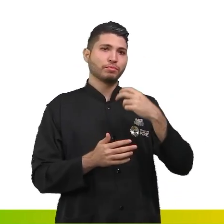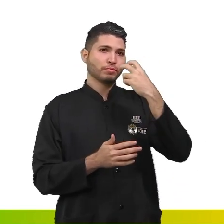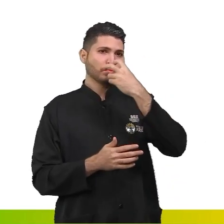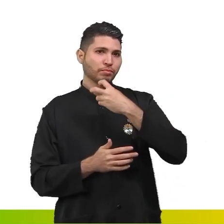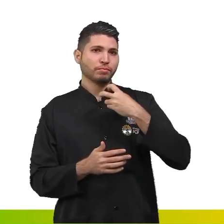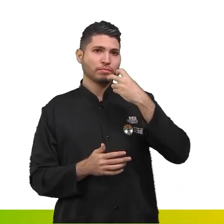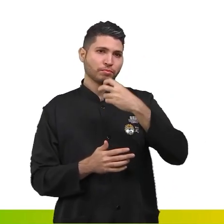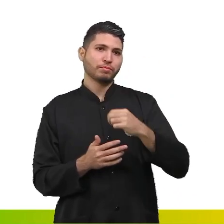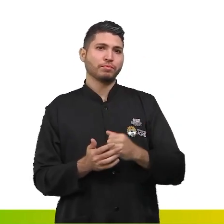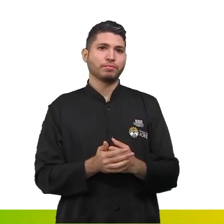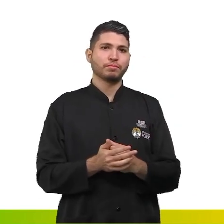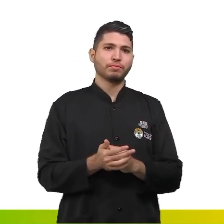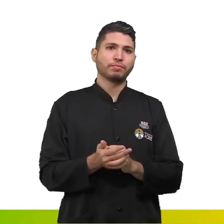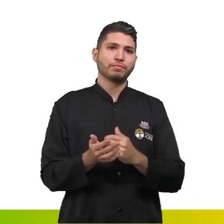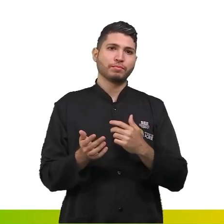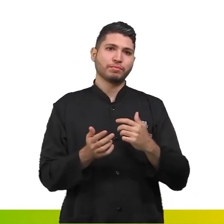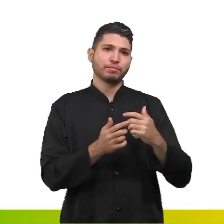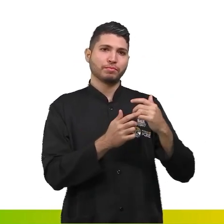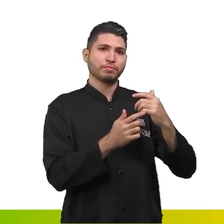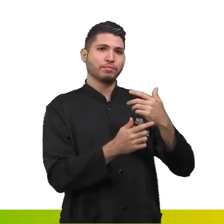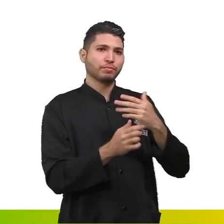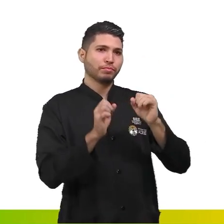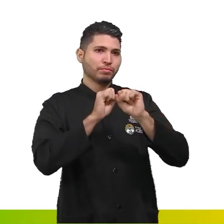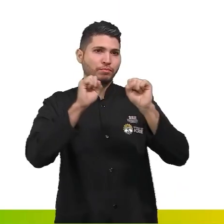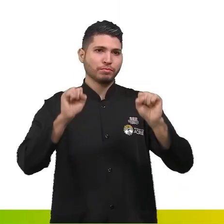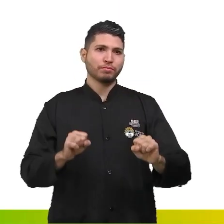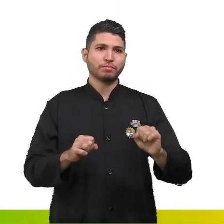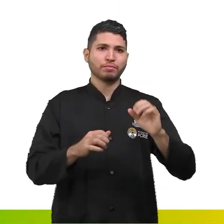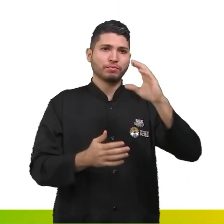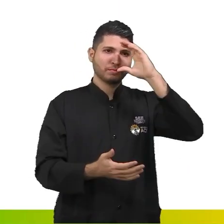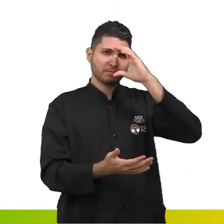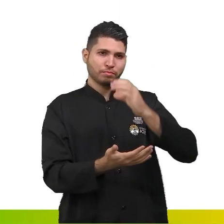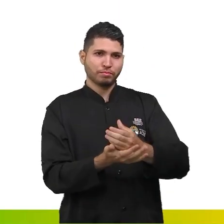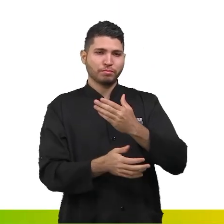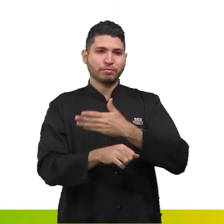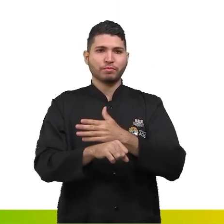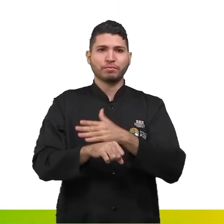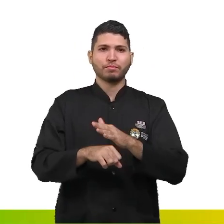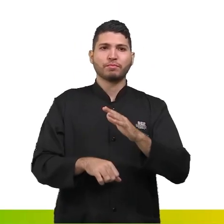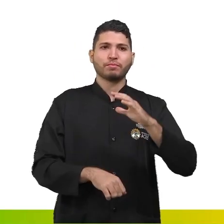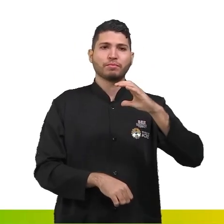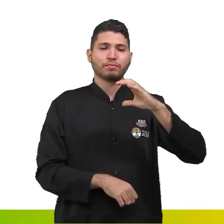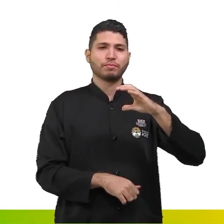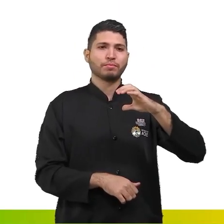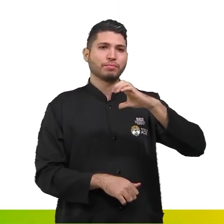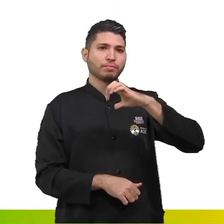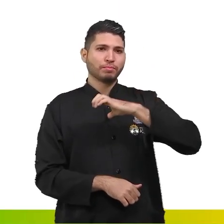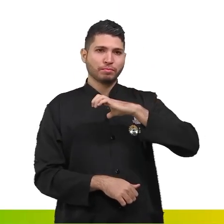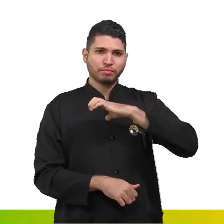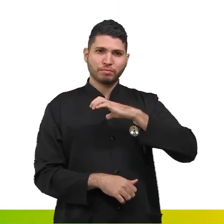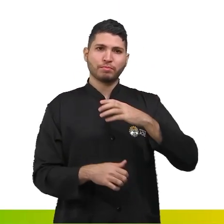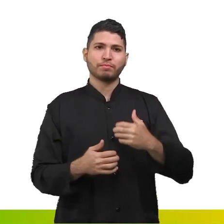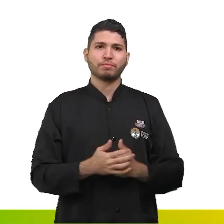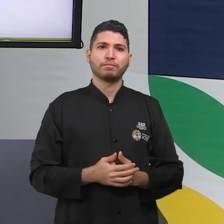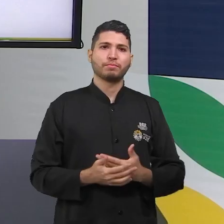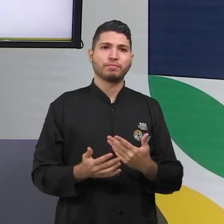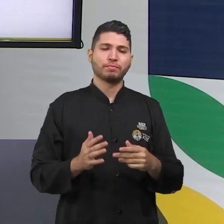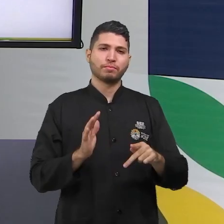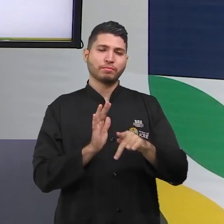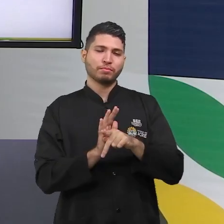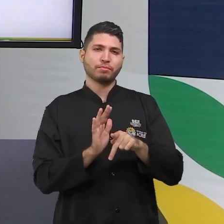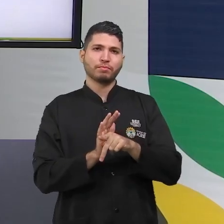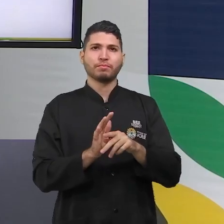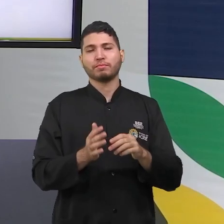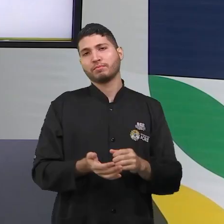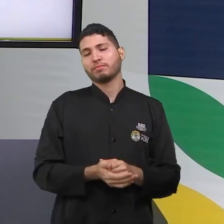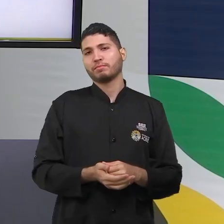práticas éticas que refletem a riqueza cultural e a história do continente africano. Aí a gente tem,